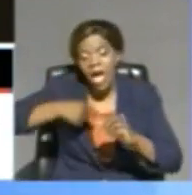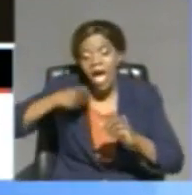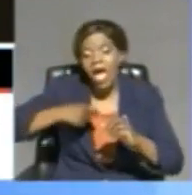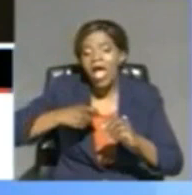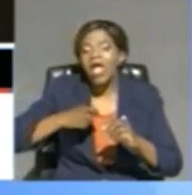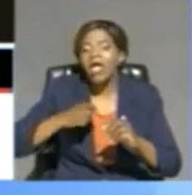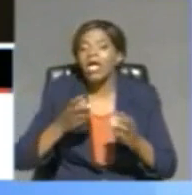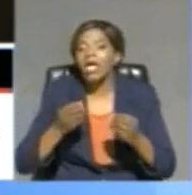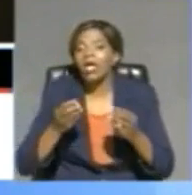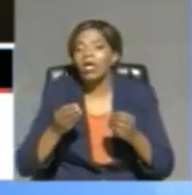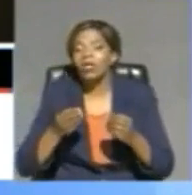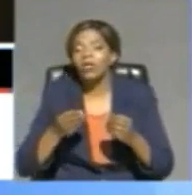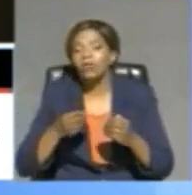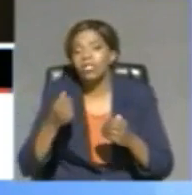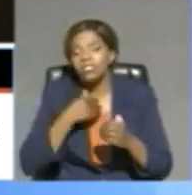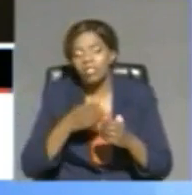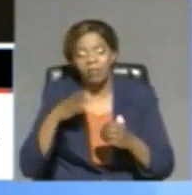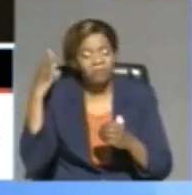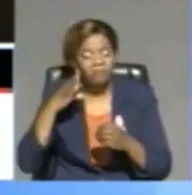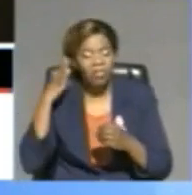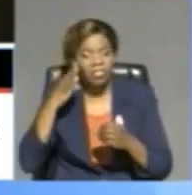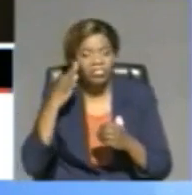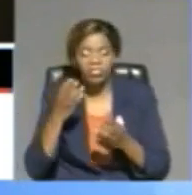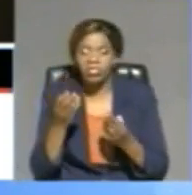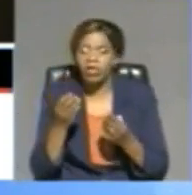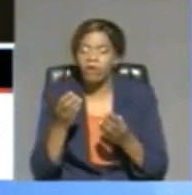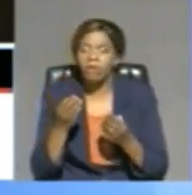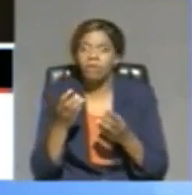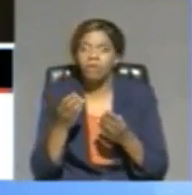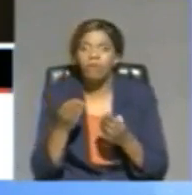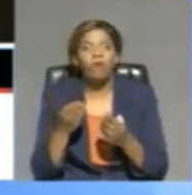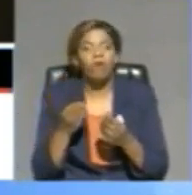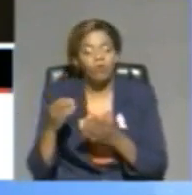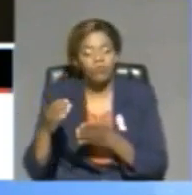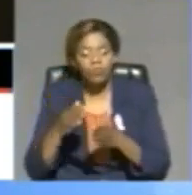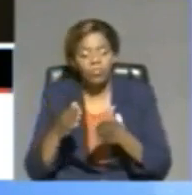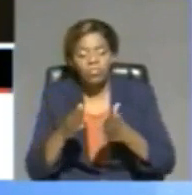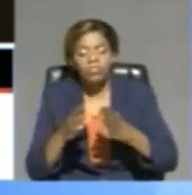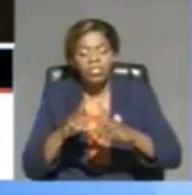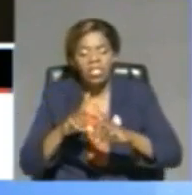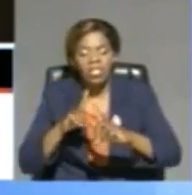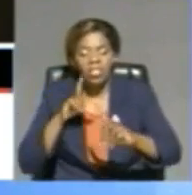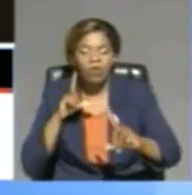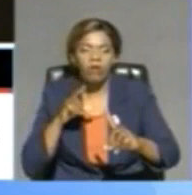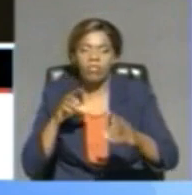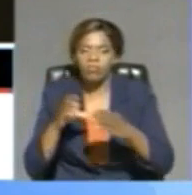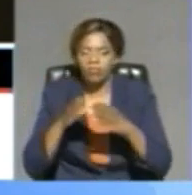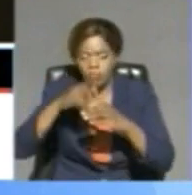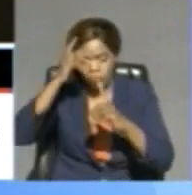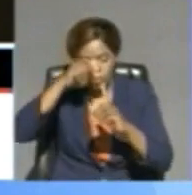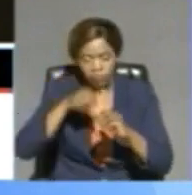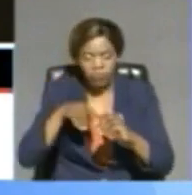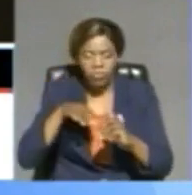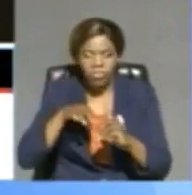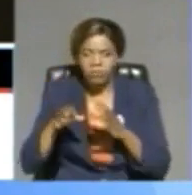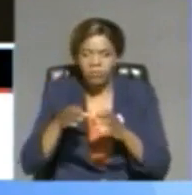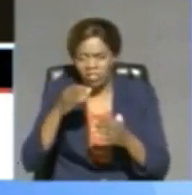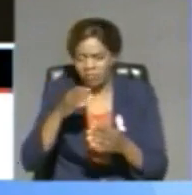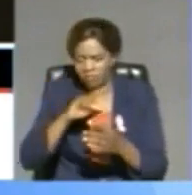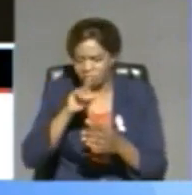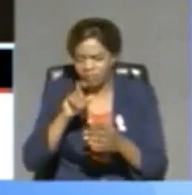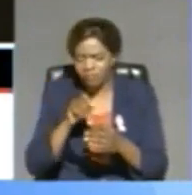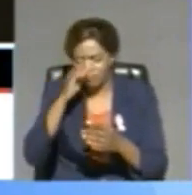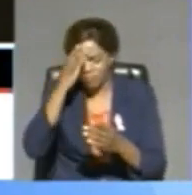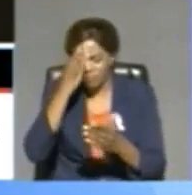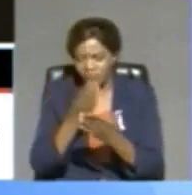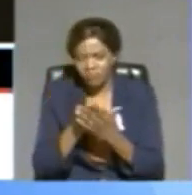uma trajetória meteórica a nível do Partido Conservador. Acreditas que este foi o momento certo